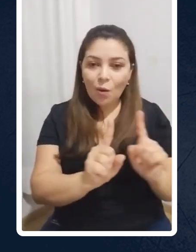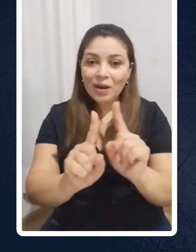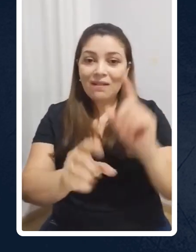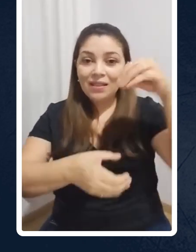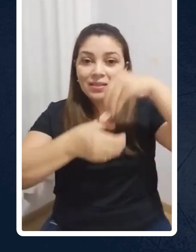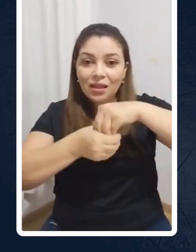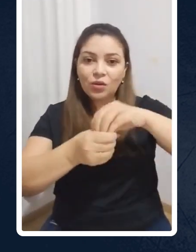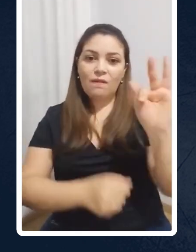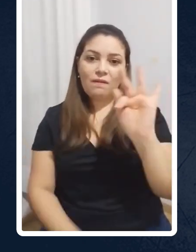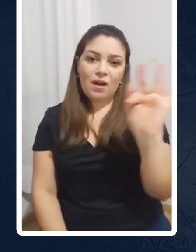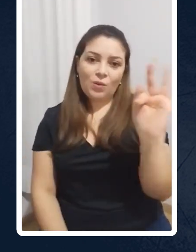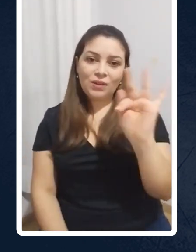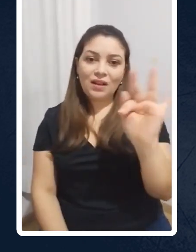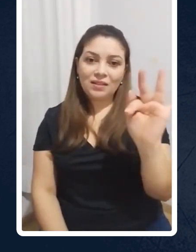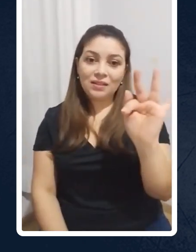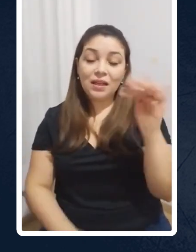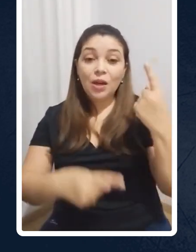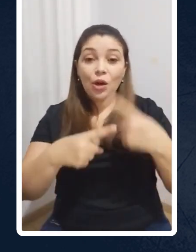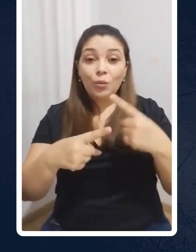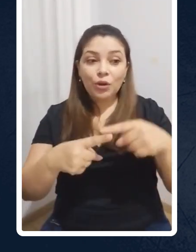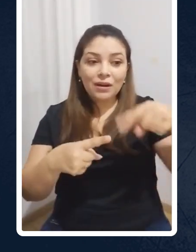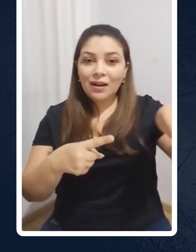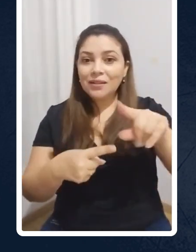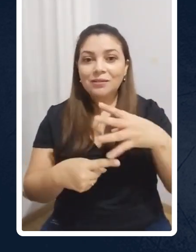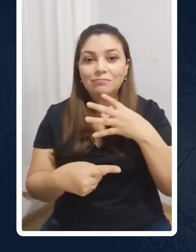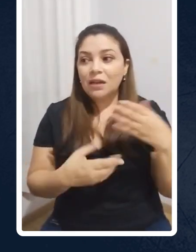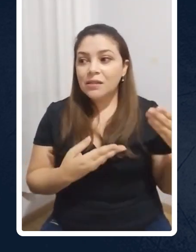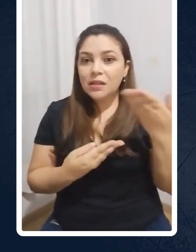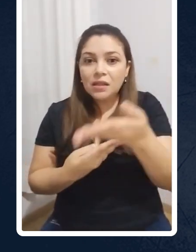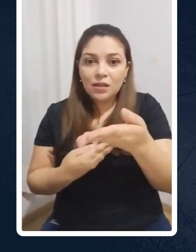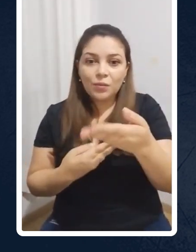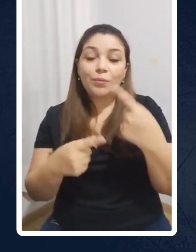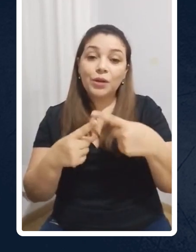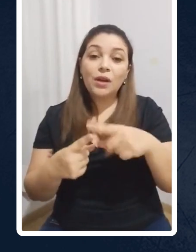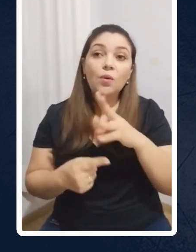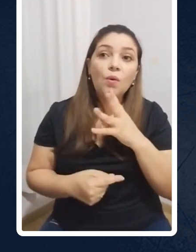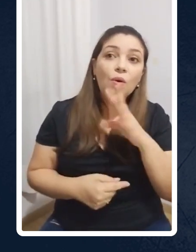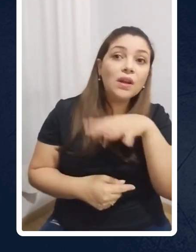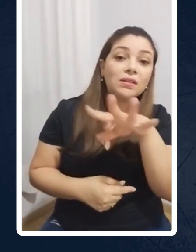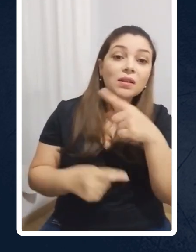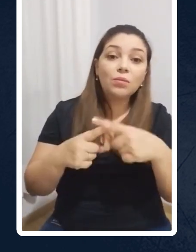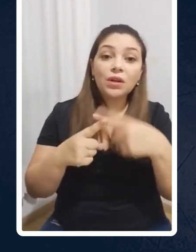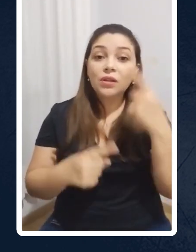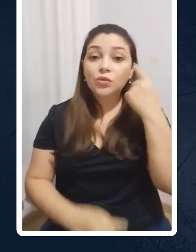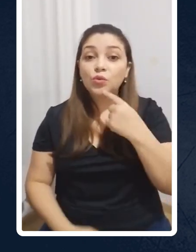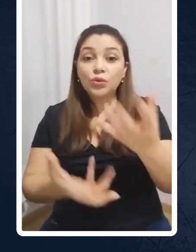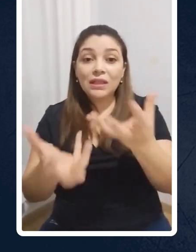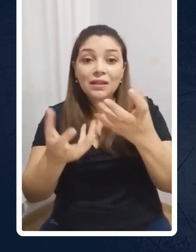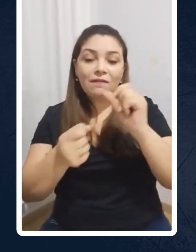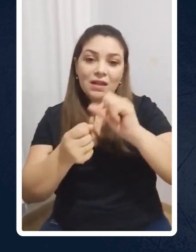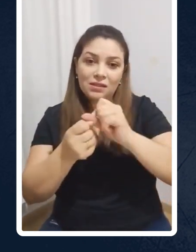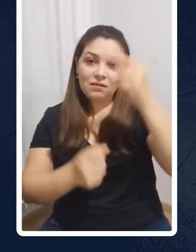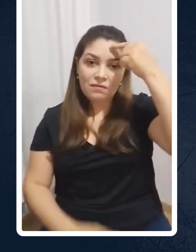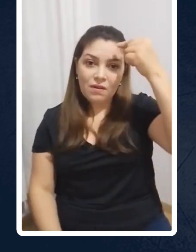Eles iam conhecer a universidade porque o menino queria ou a menina queria fazer o curso de graduação. Então, eles iam conversar com o